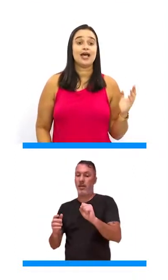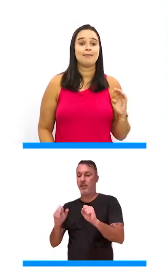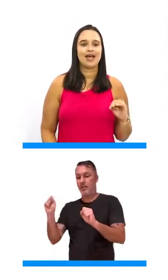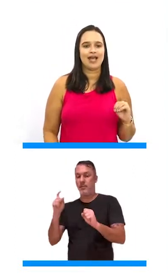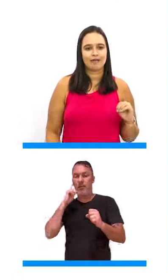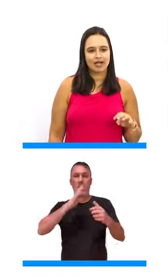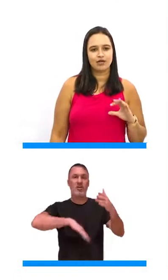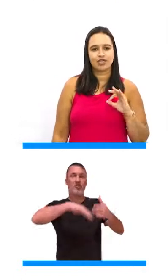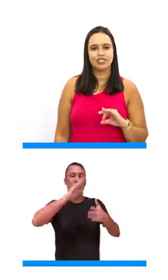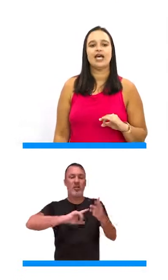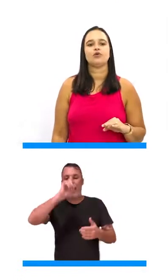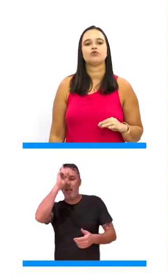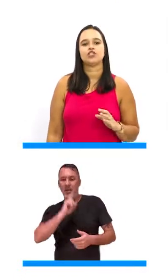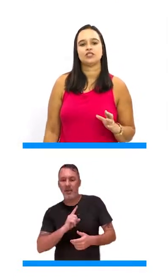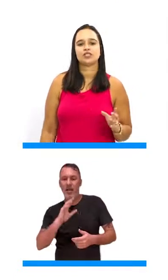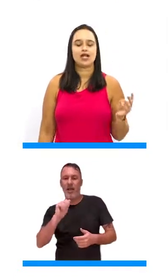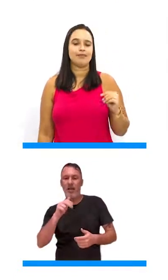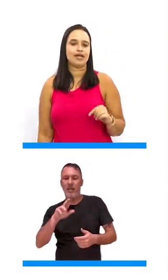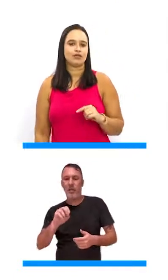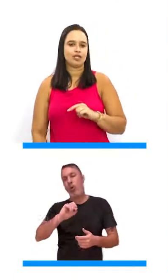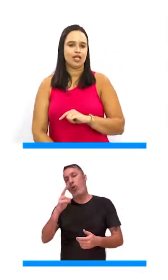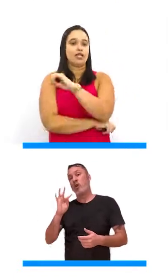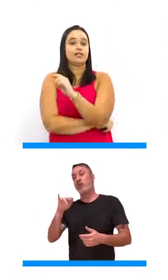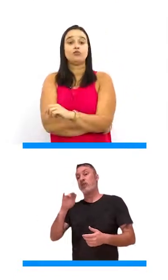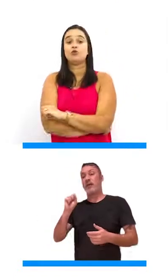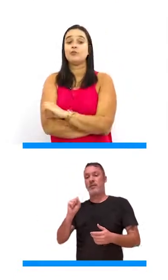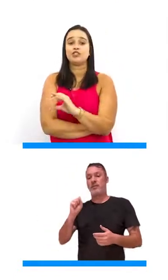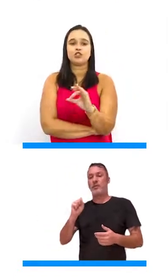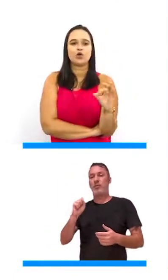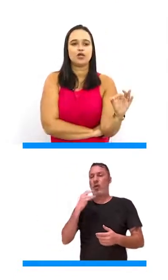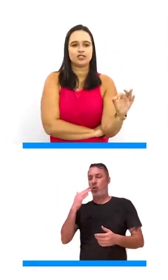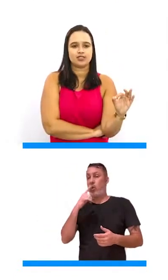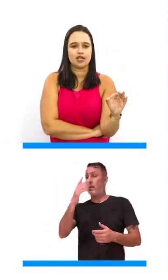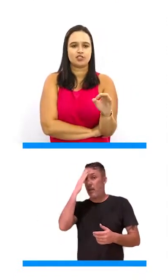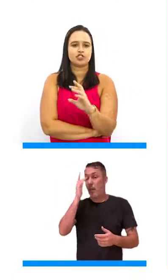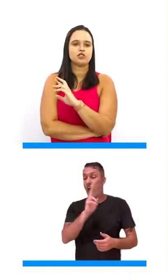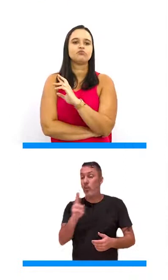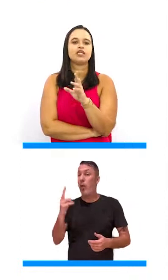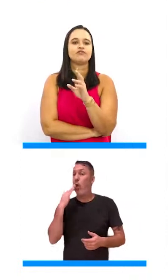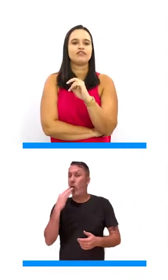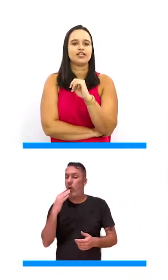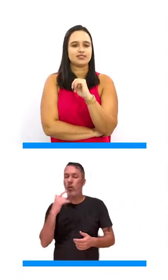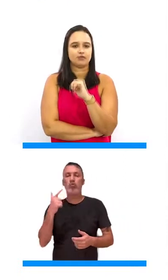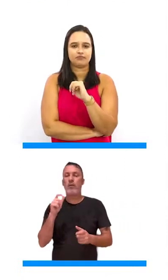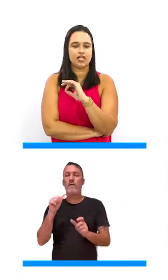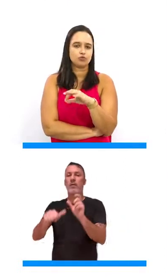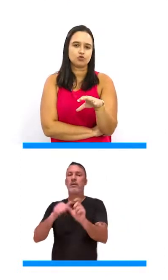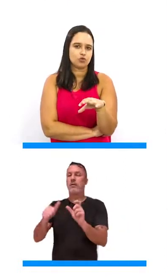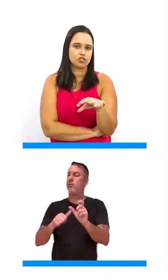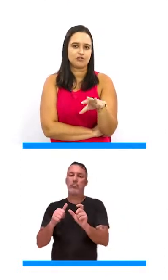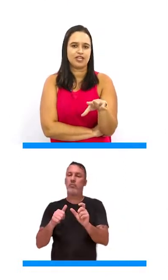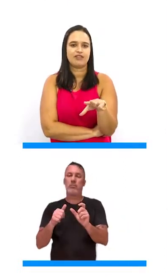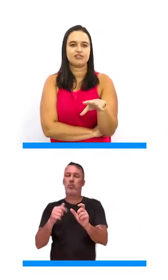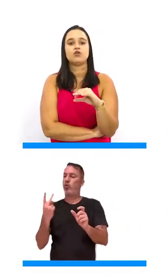Tinta amarelo canário ou tintas amarelo canário. Então, nome de cores, a gente não tem flexão. Nenhum dos